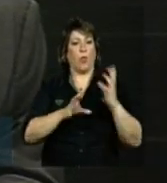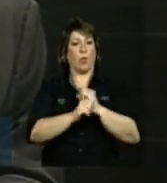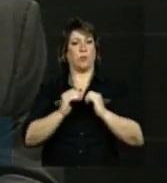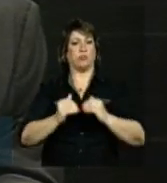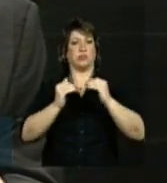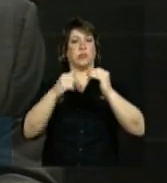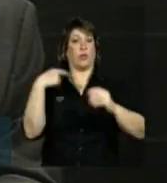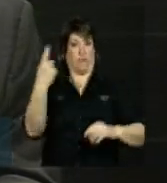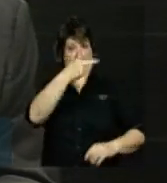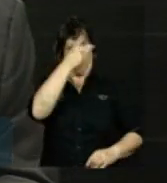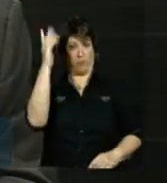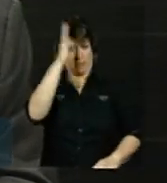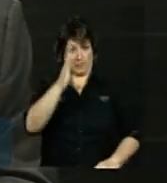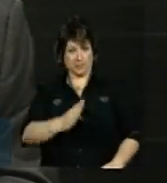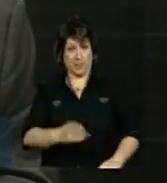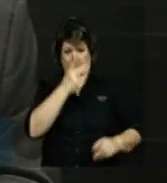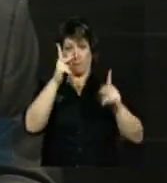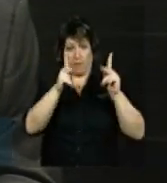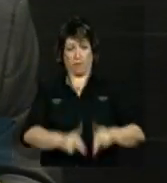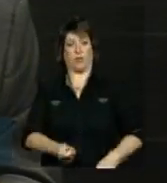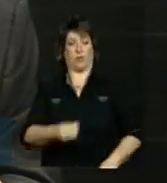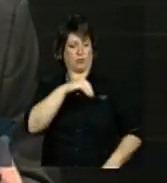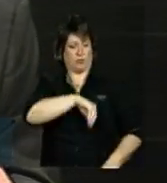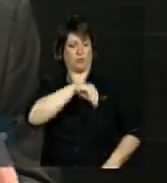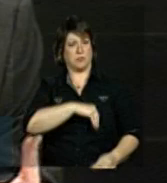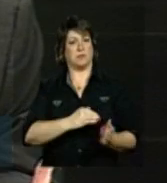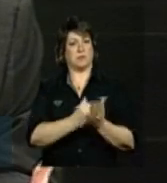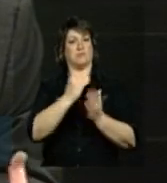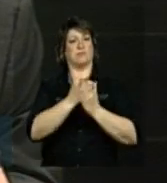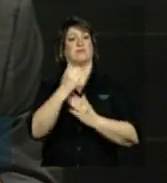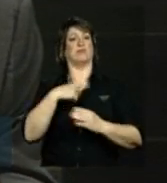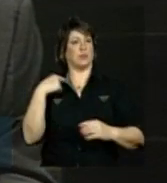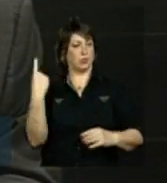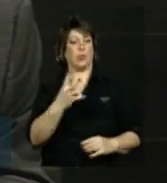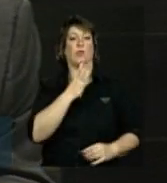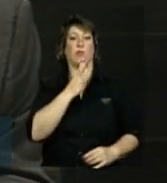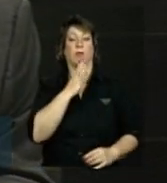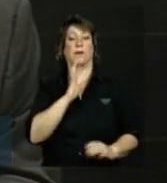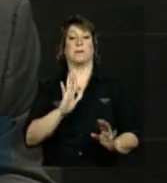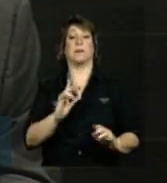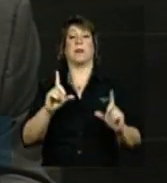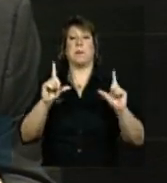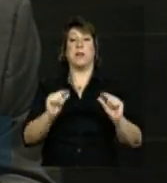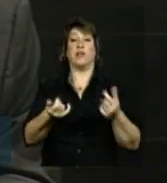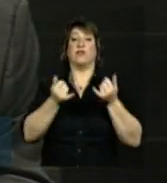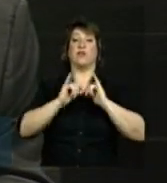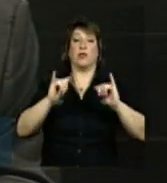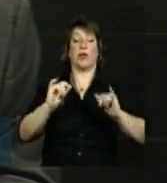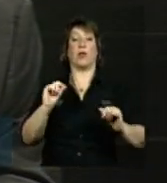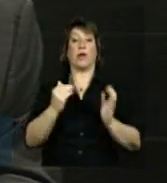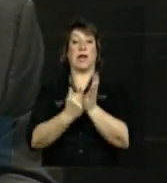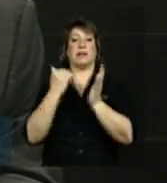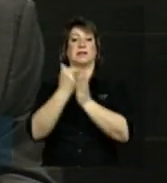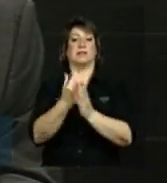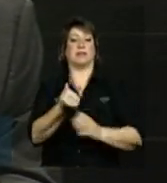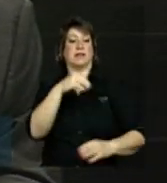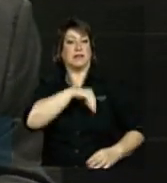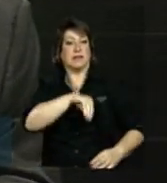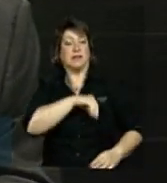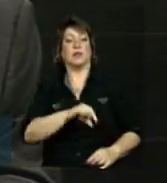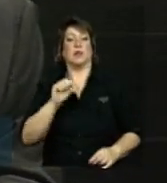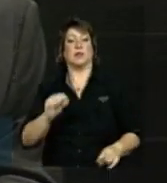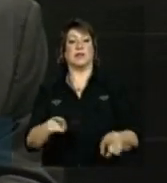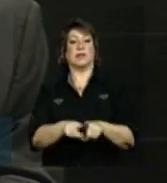da renda da população brasileira em geral. Menos conhecido, menos divulgado tem sido o crescimento da renda e da